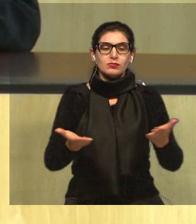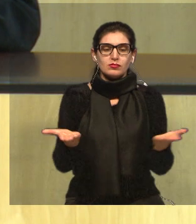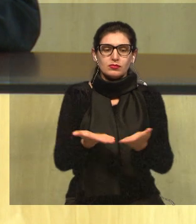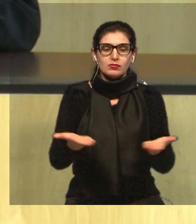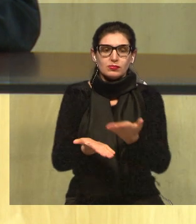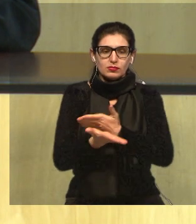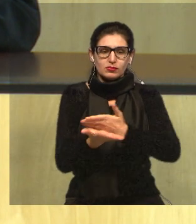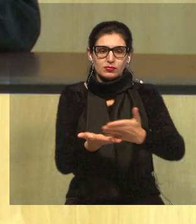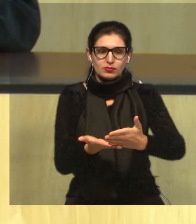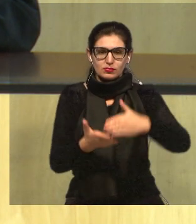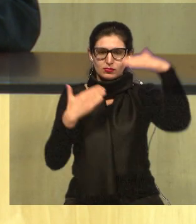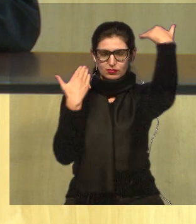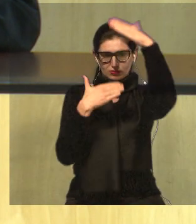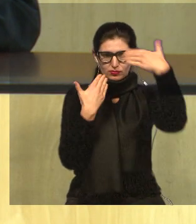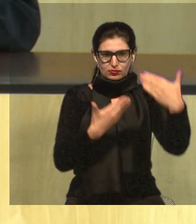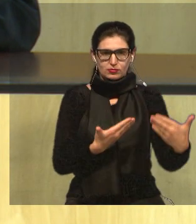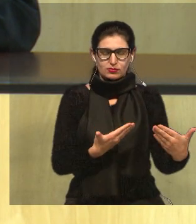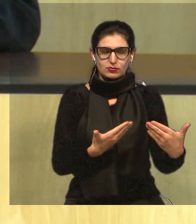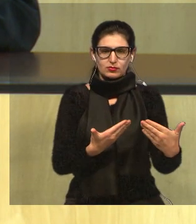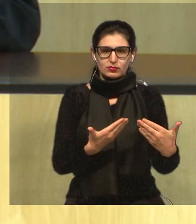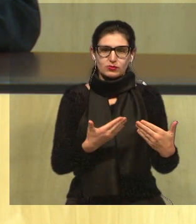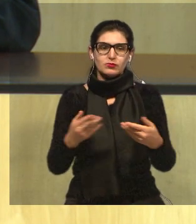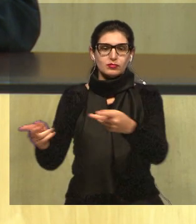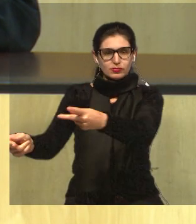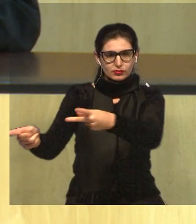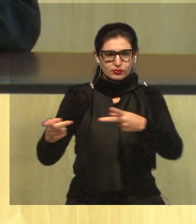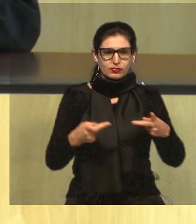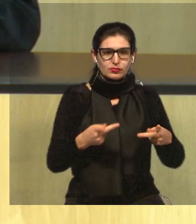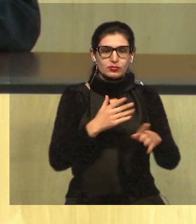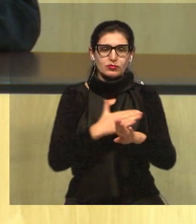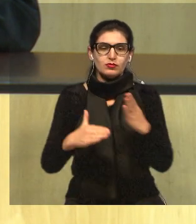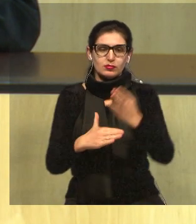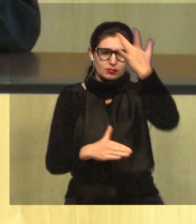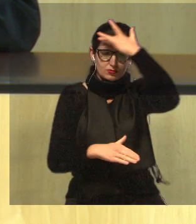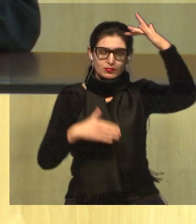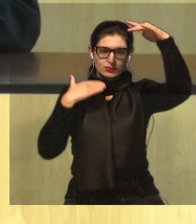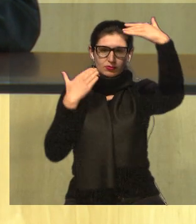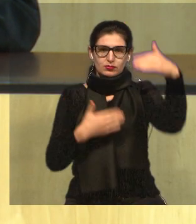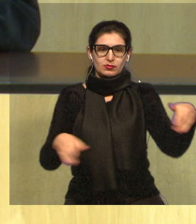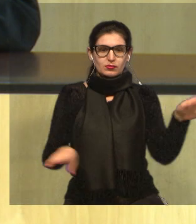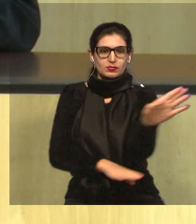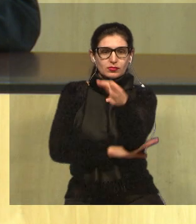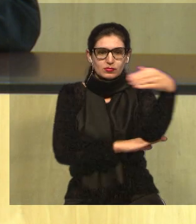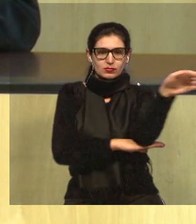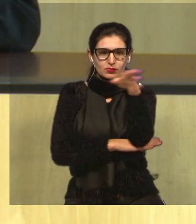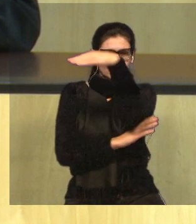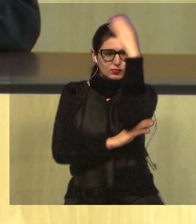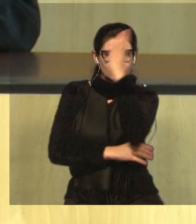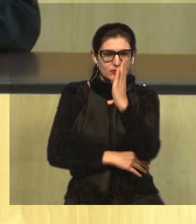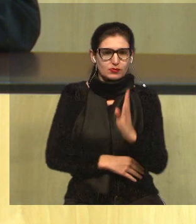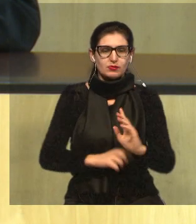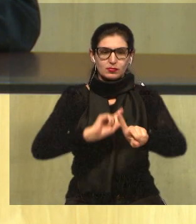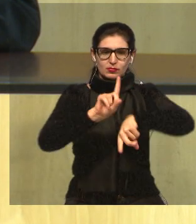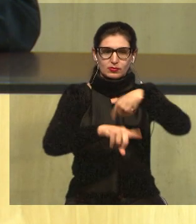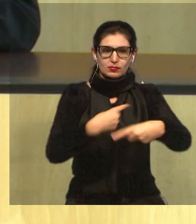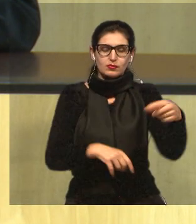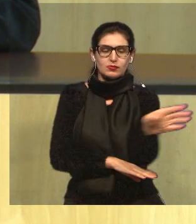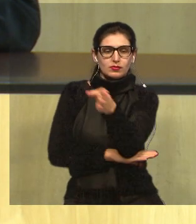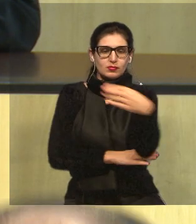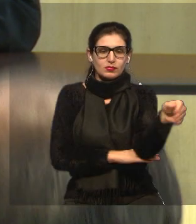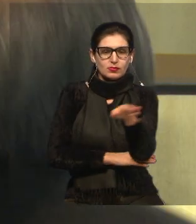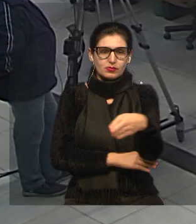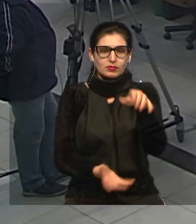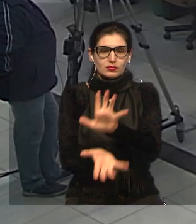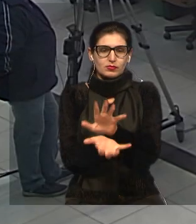a presente sessão solene e convido a todos para entoarmos o hino nacional e, em seguida, o hino de Jacareí.